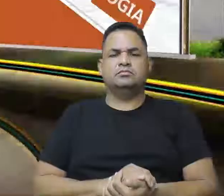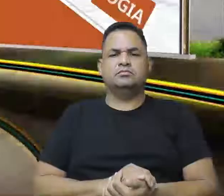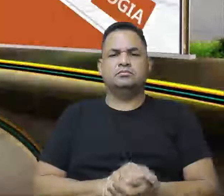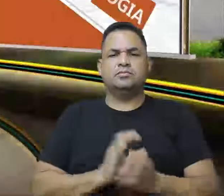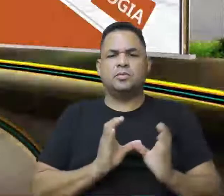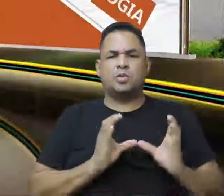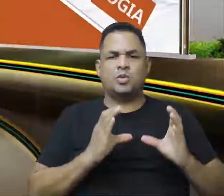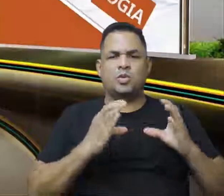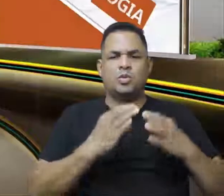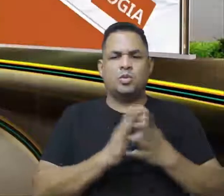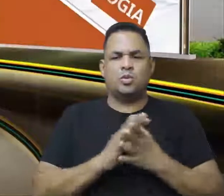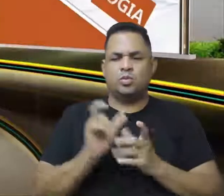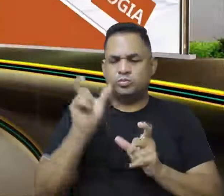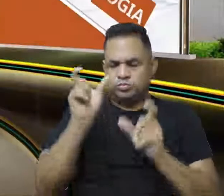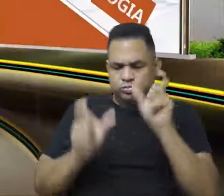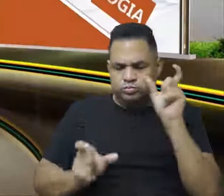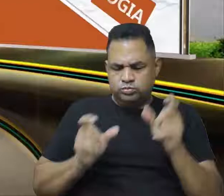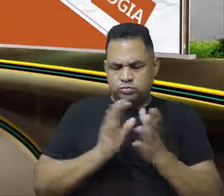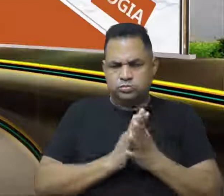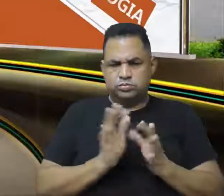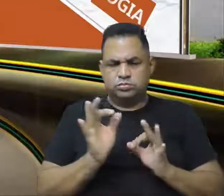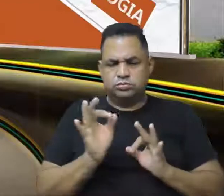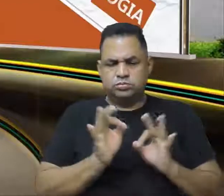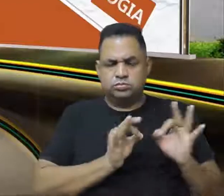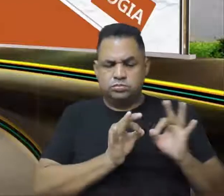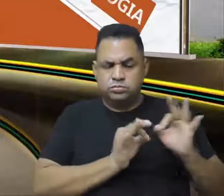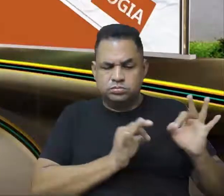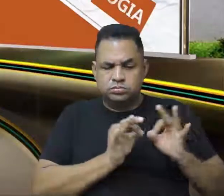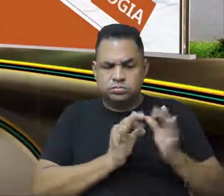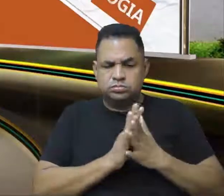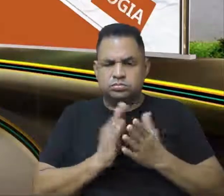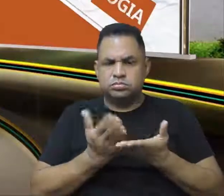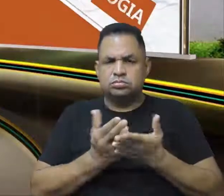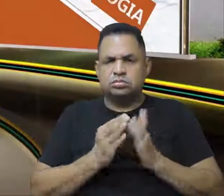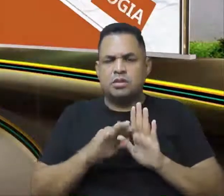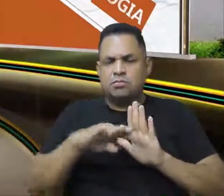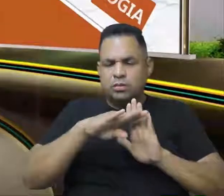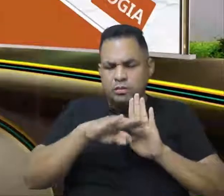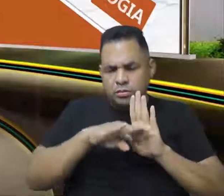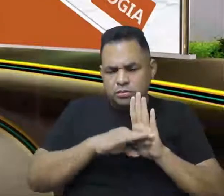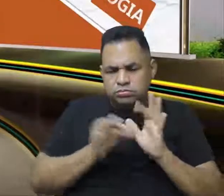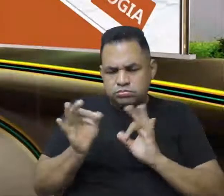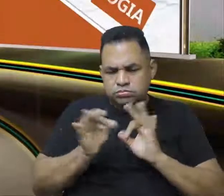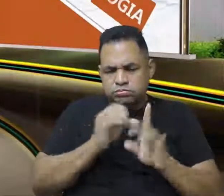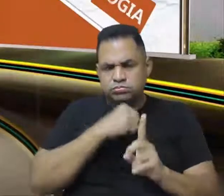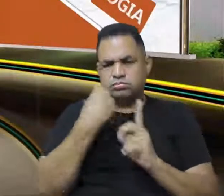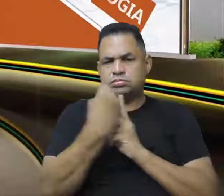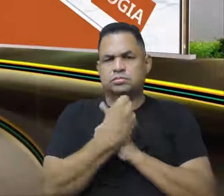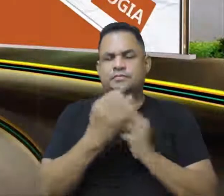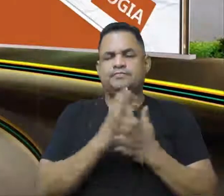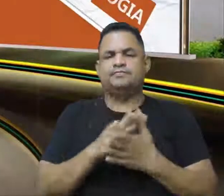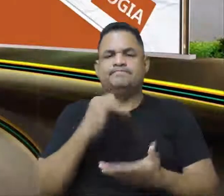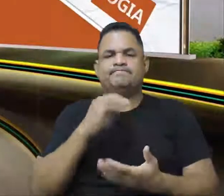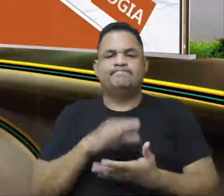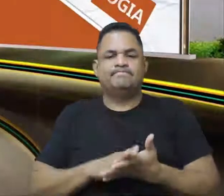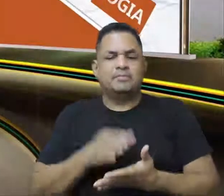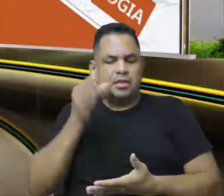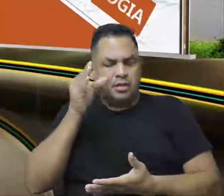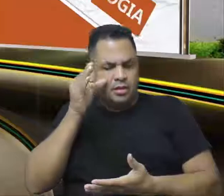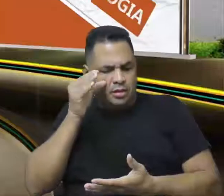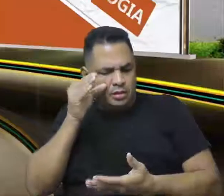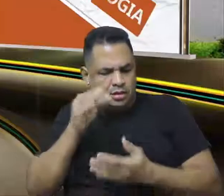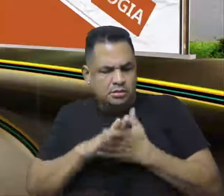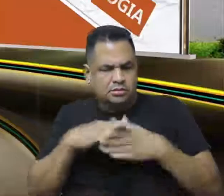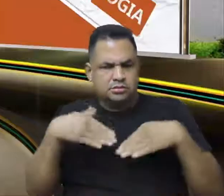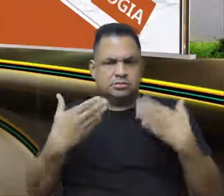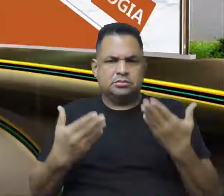grupo de indivíduos regeu e construiu socialmente. E é muito interessante isso, né? Tudo